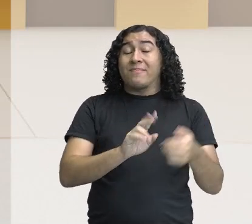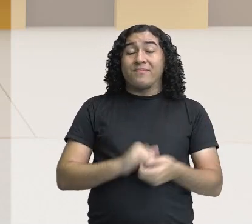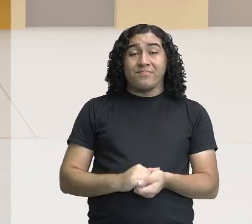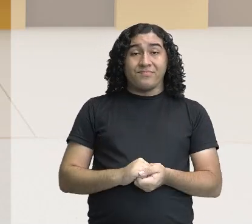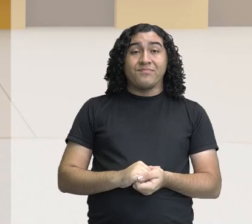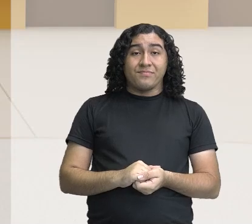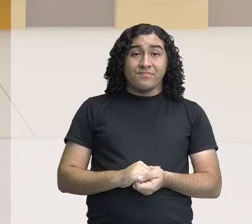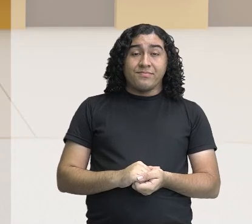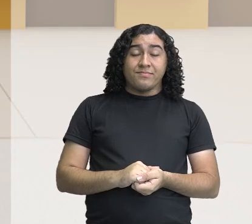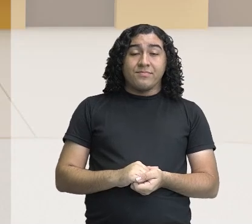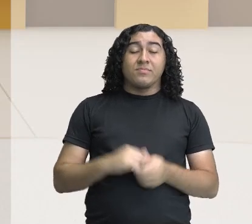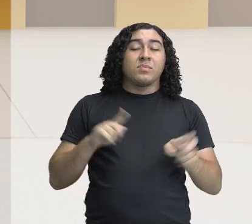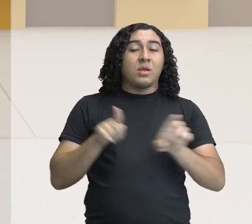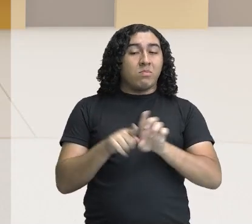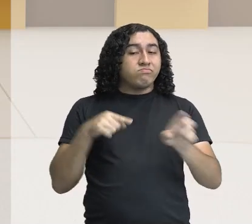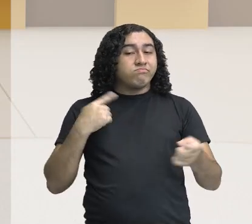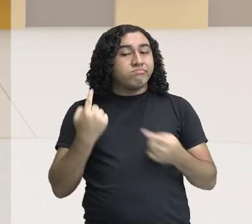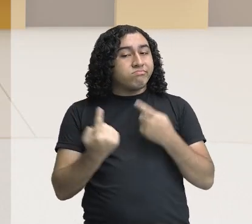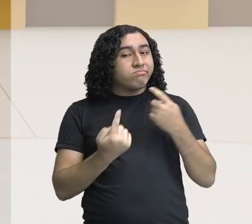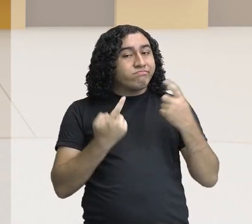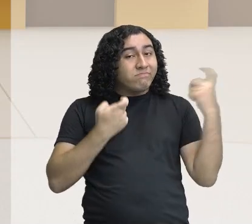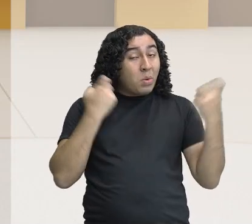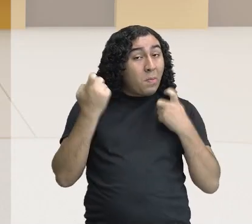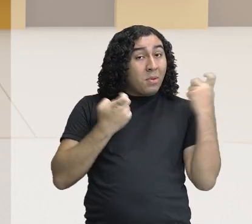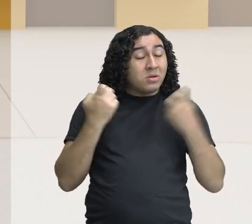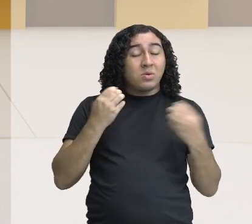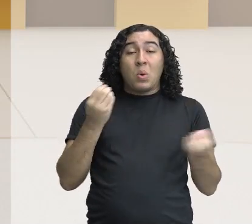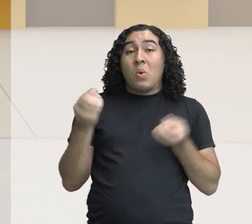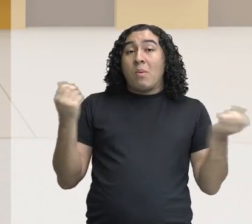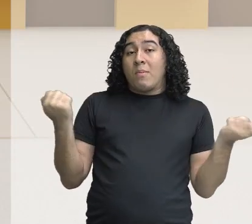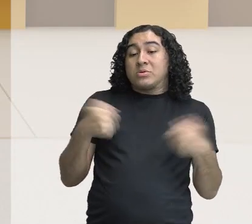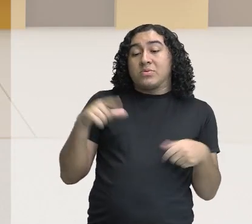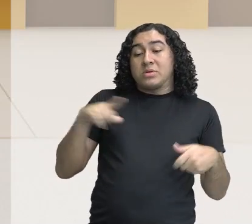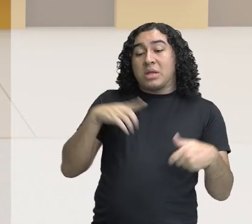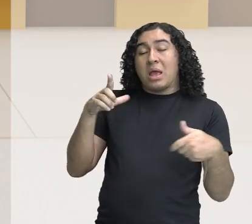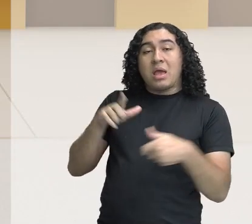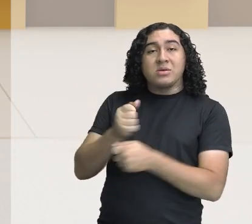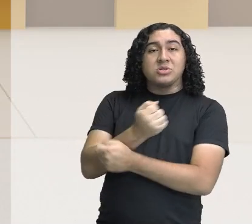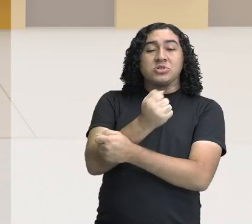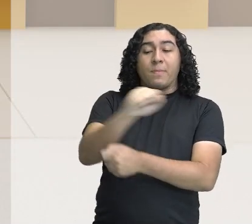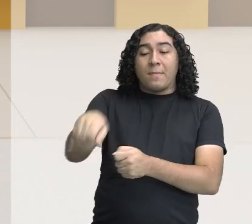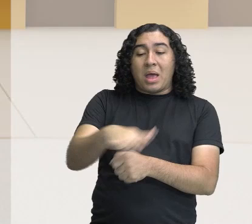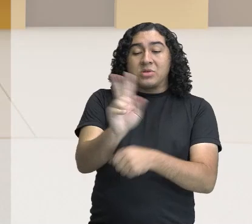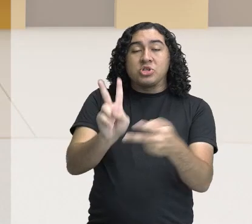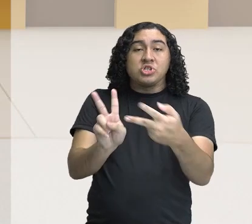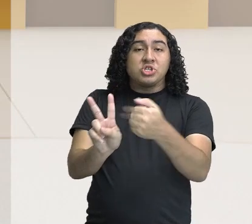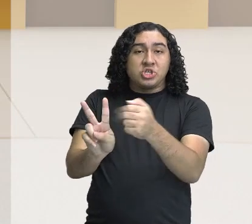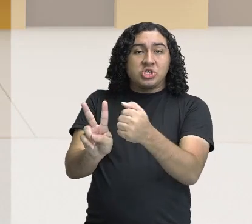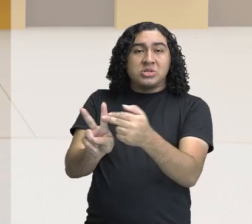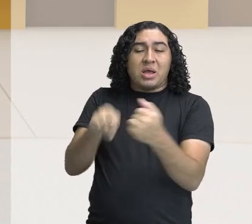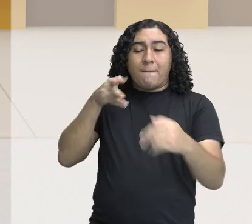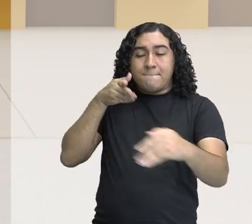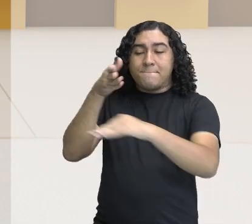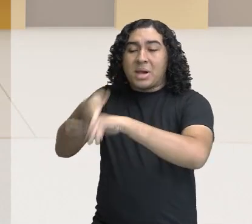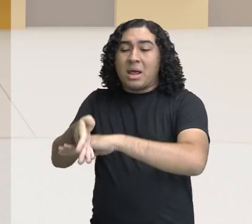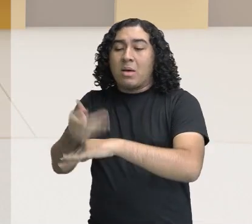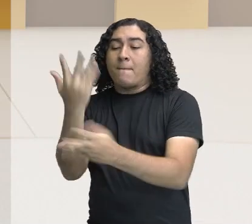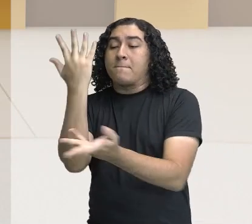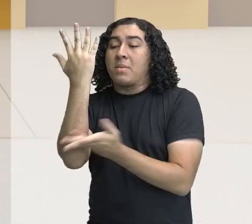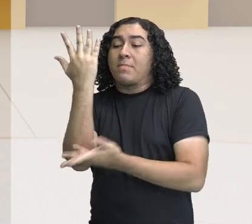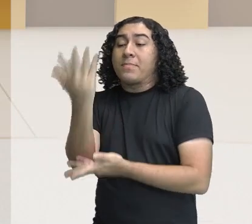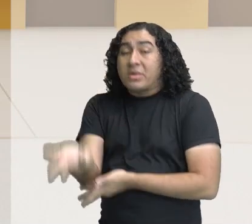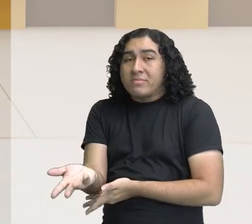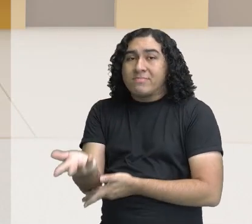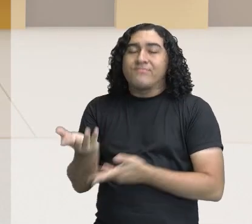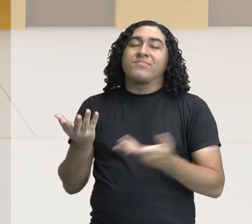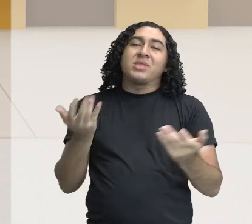muito preocupante também, né? É essa entrada, essa invasão em territórios indígenas também é um dado que precisa ser